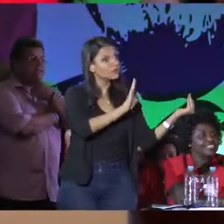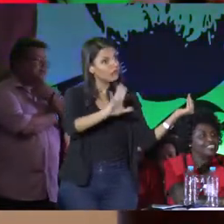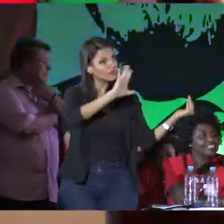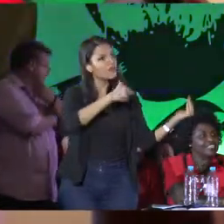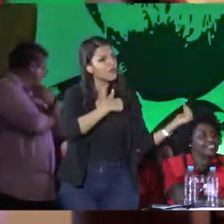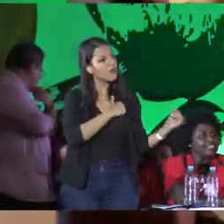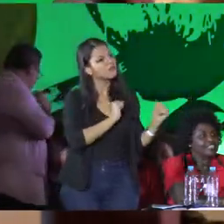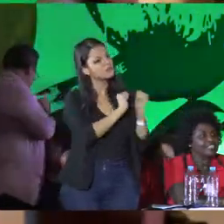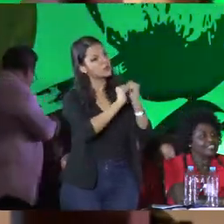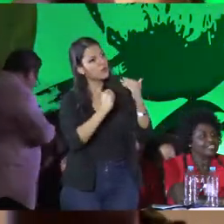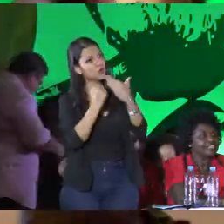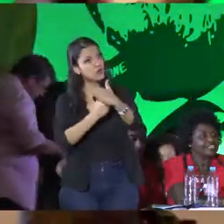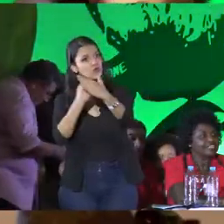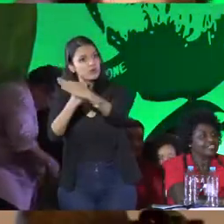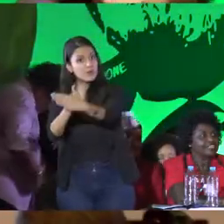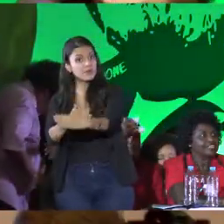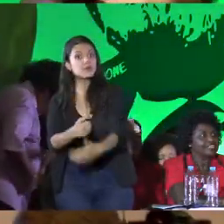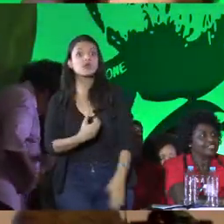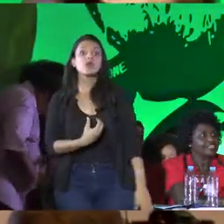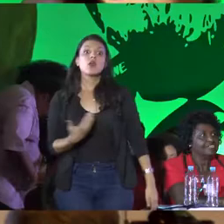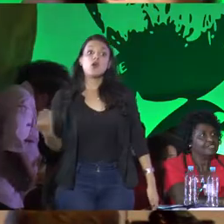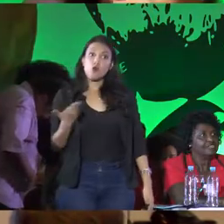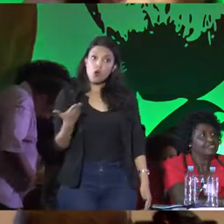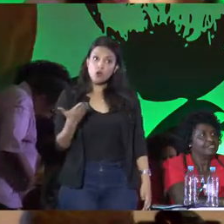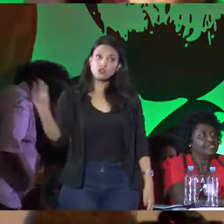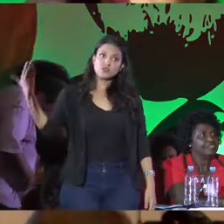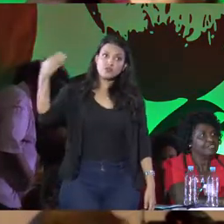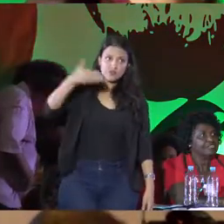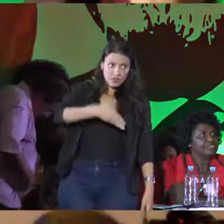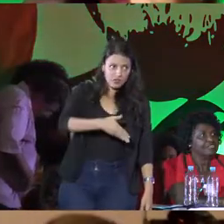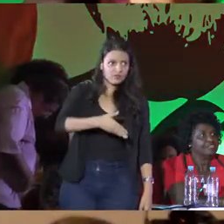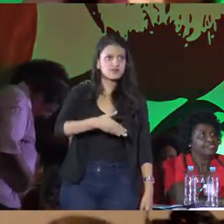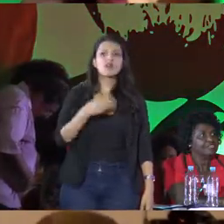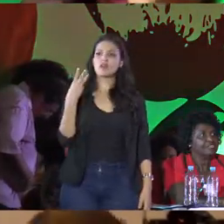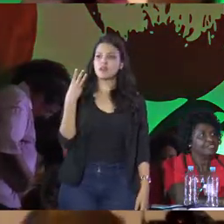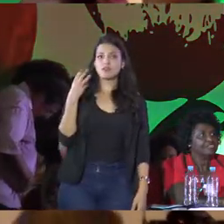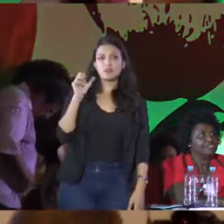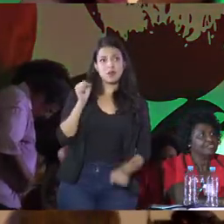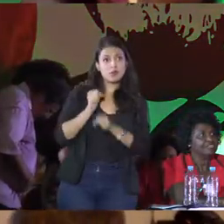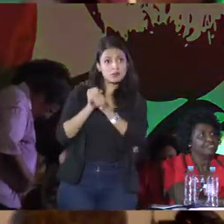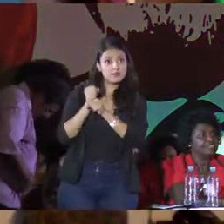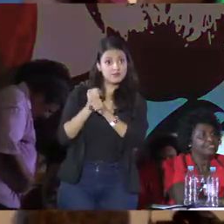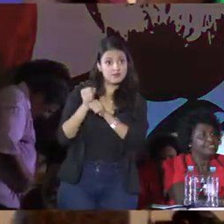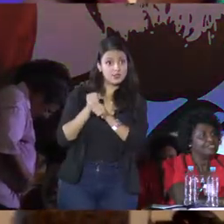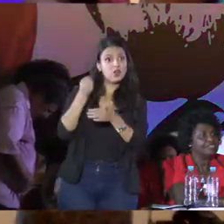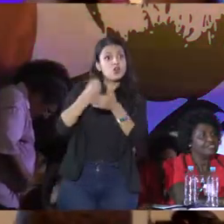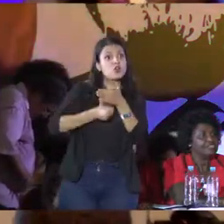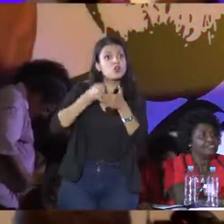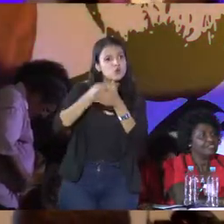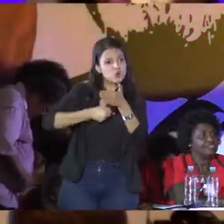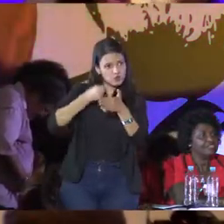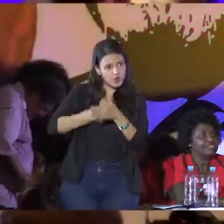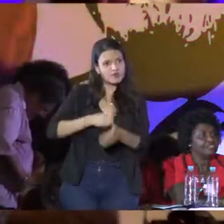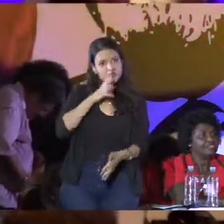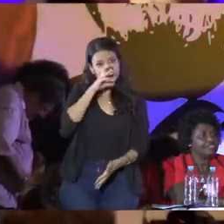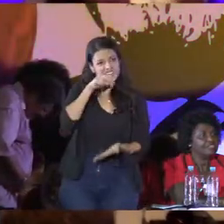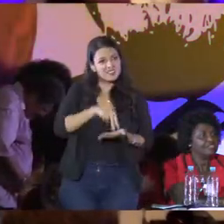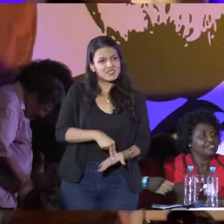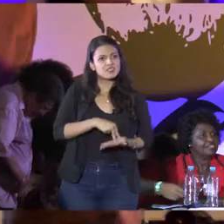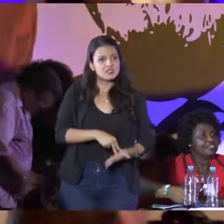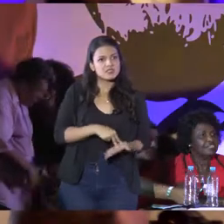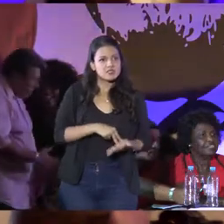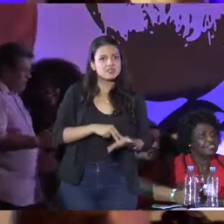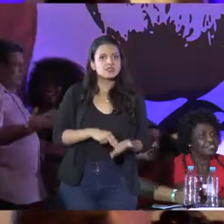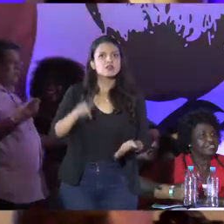brasileira. Vim aqui na noite de hoje parabenizar os 38 anos de luta, resistência